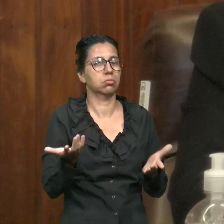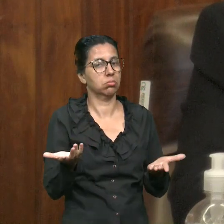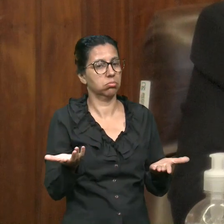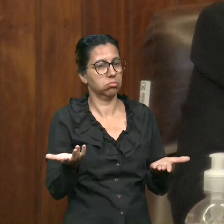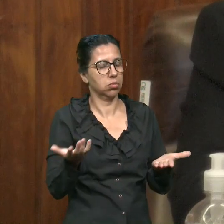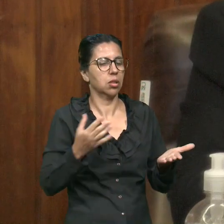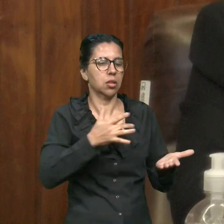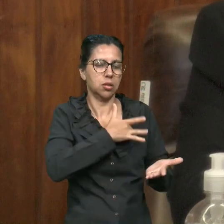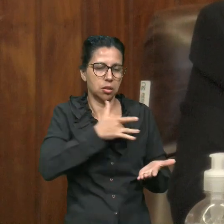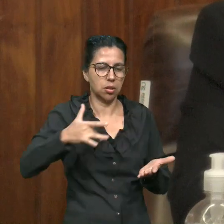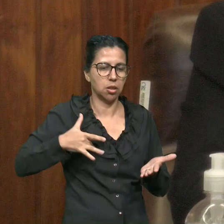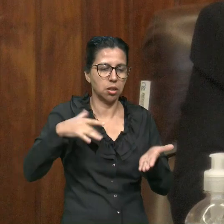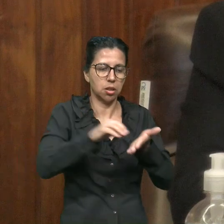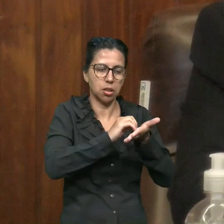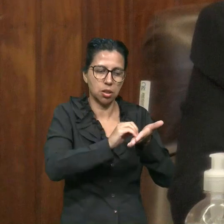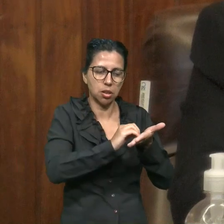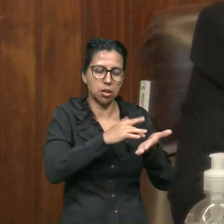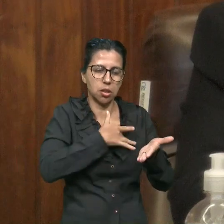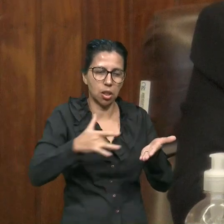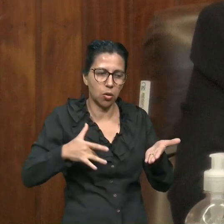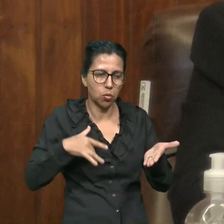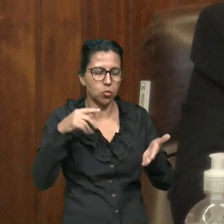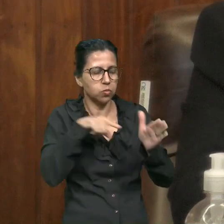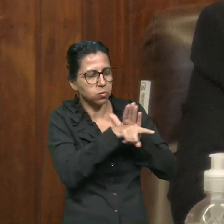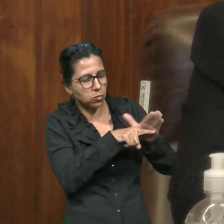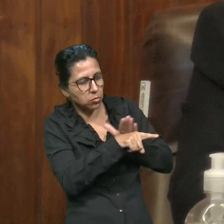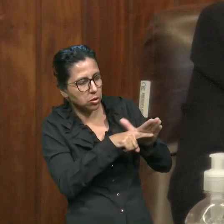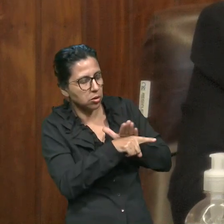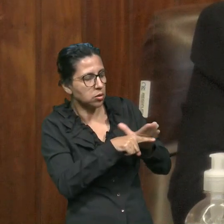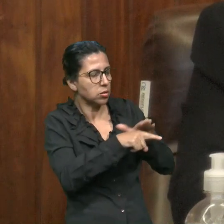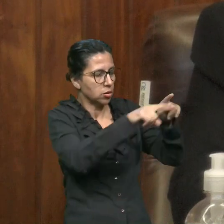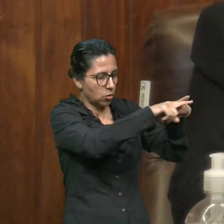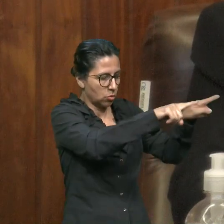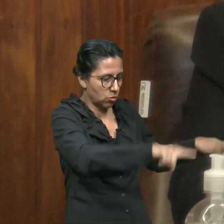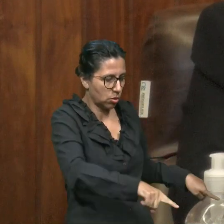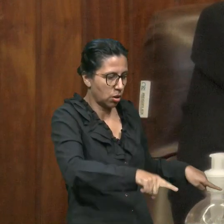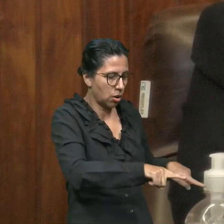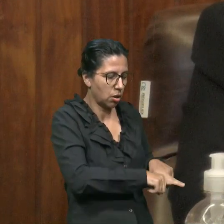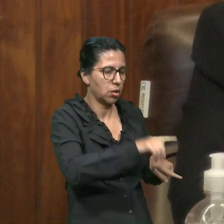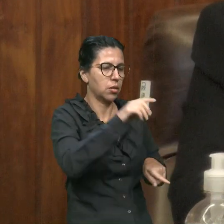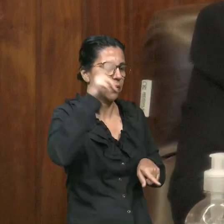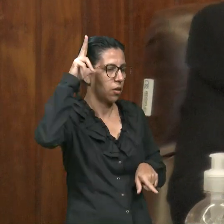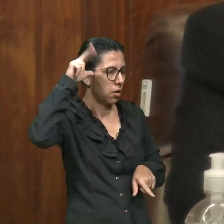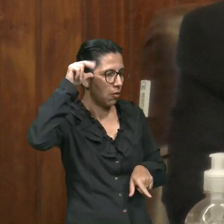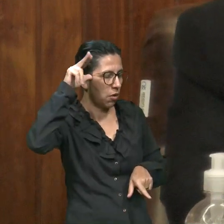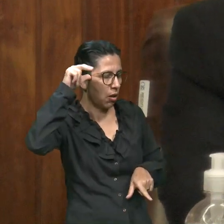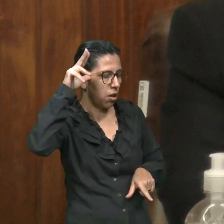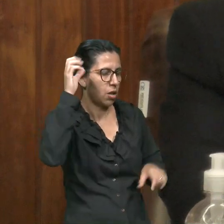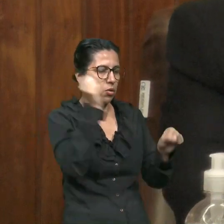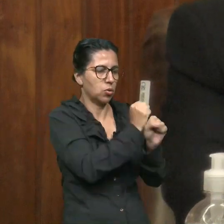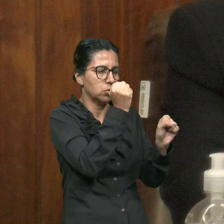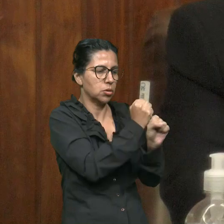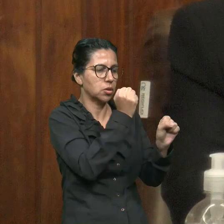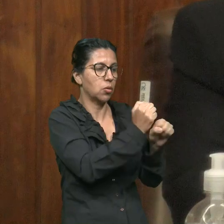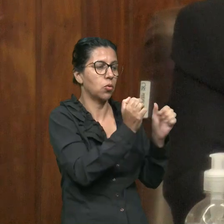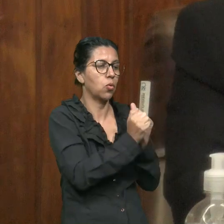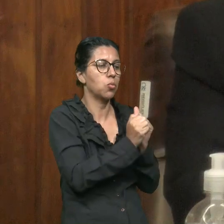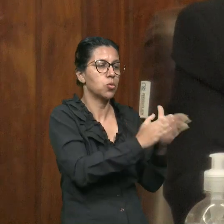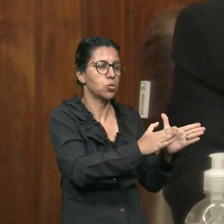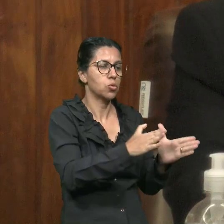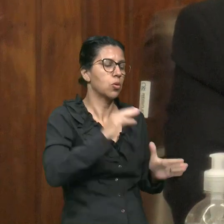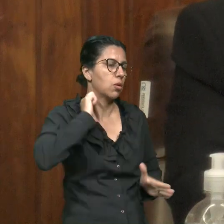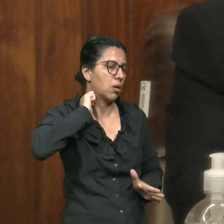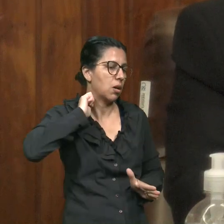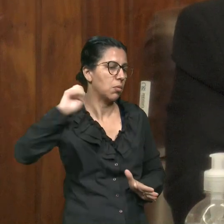de Saúde vistoriam as obras avançadas do Espaço Saúde localizado no Jardim Cavalari. Construção iniciada em abril está